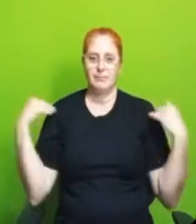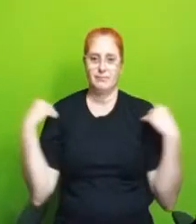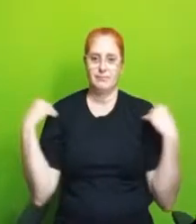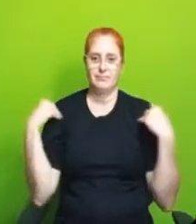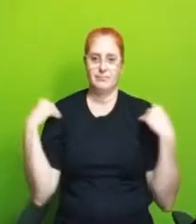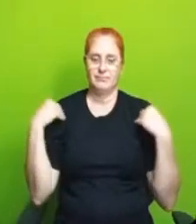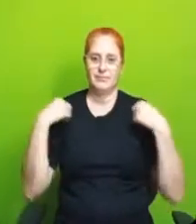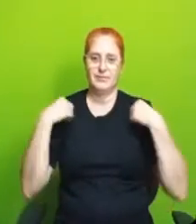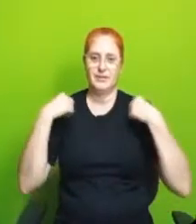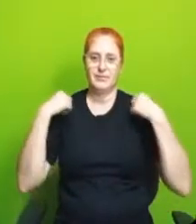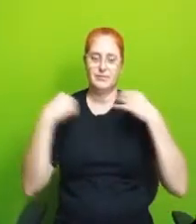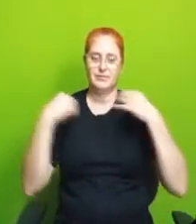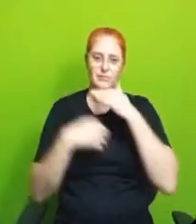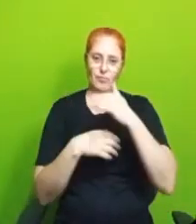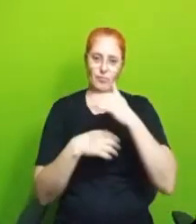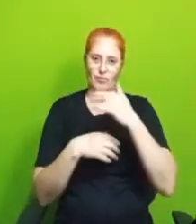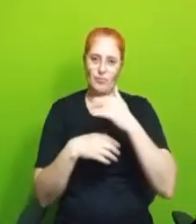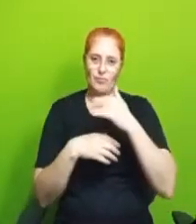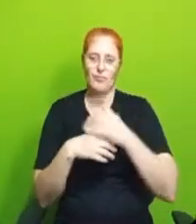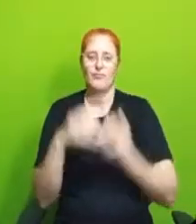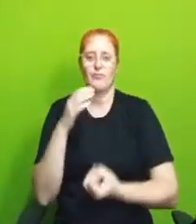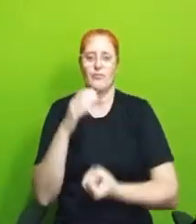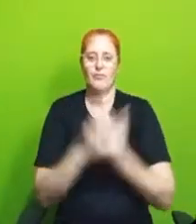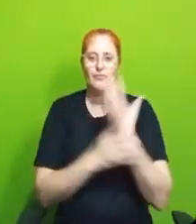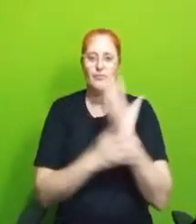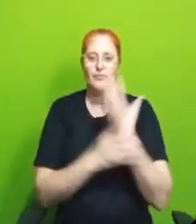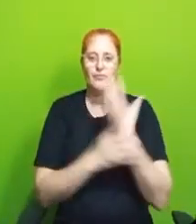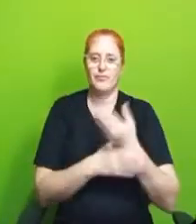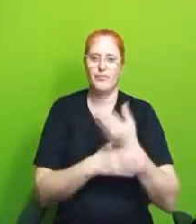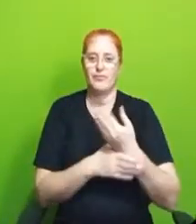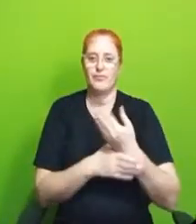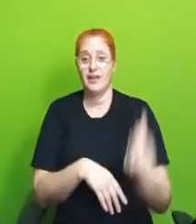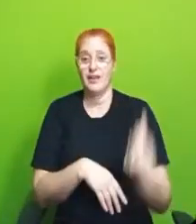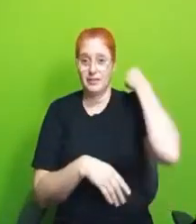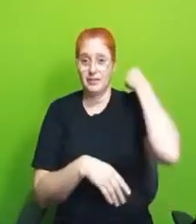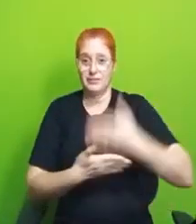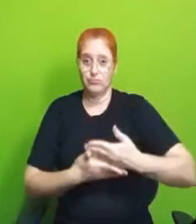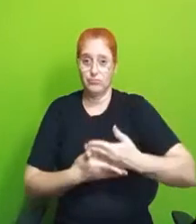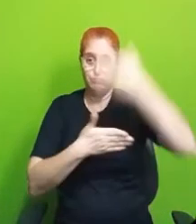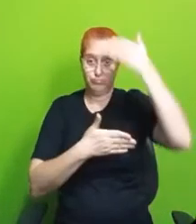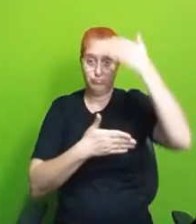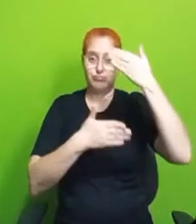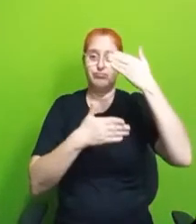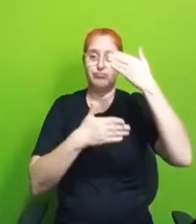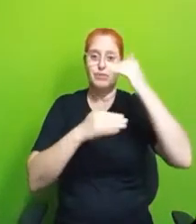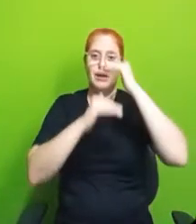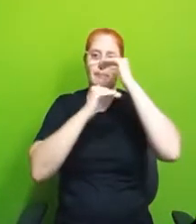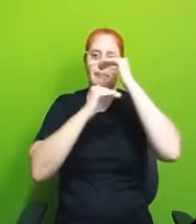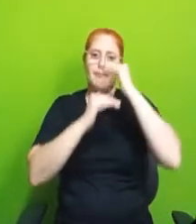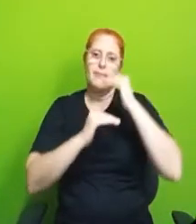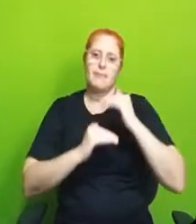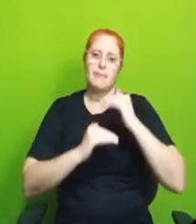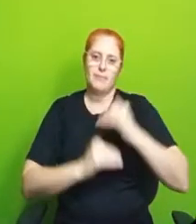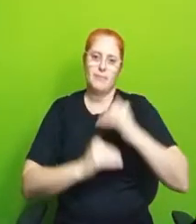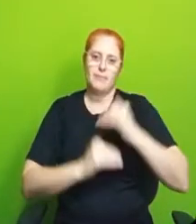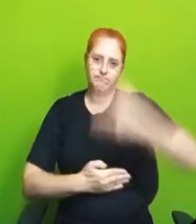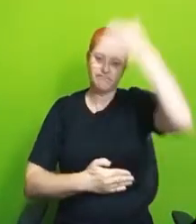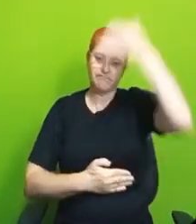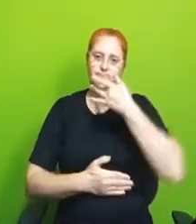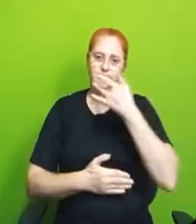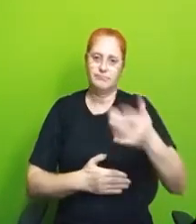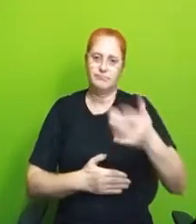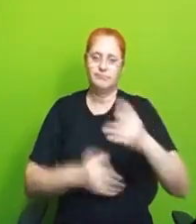colorida, tem uma flor, e atrás dela tem uma estante, uma parede branca com uma estante e um quadro que não se